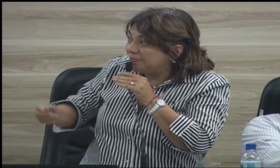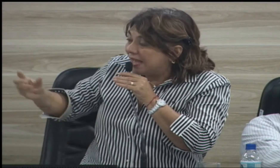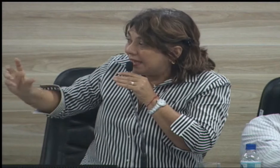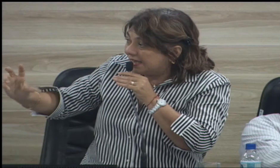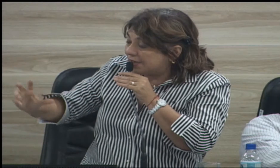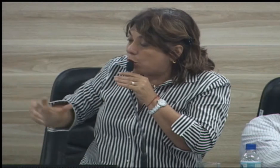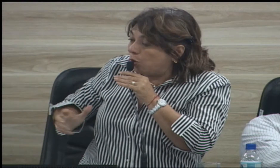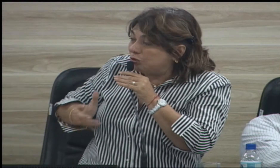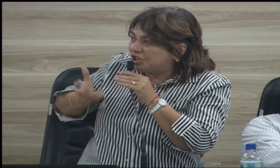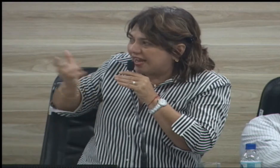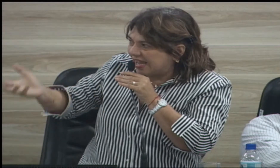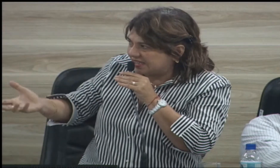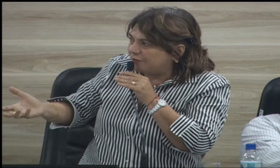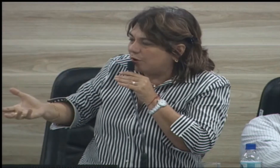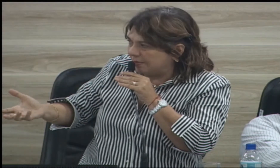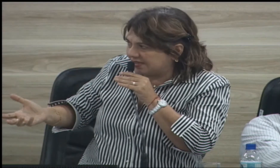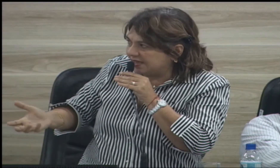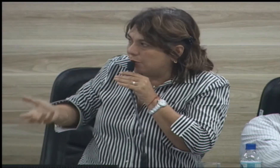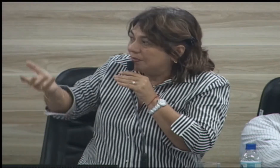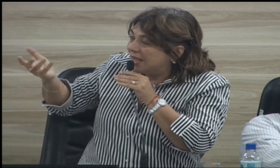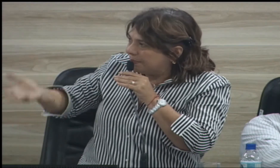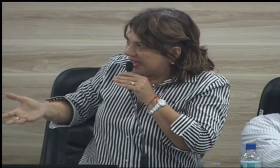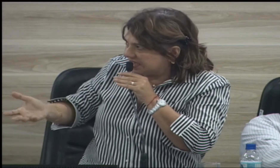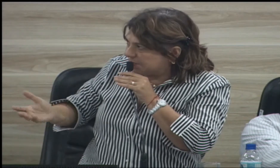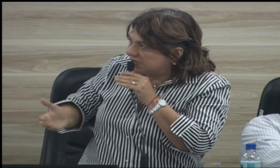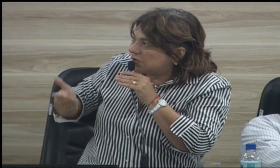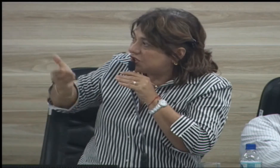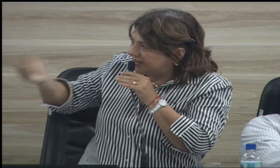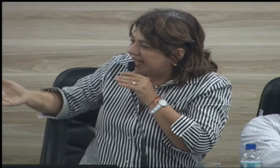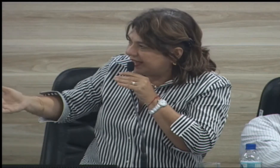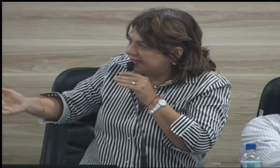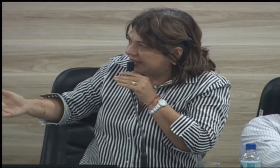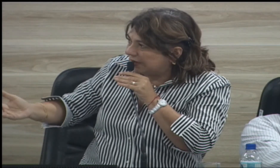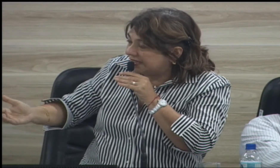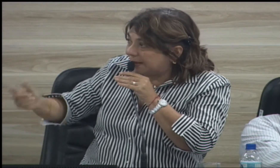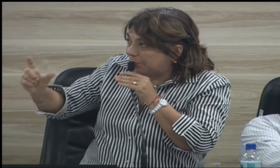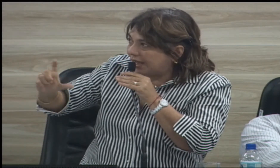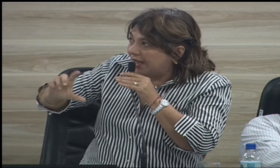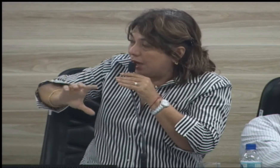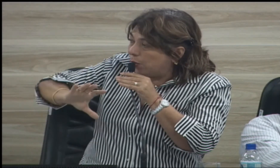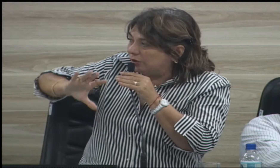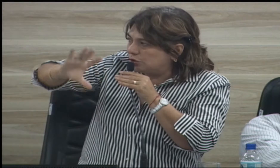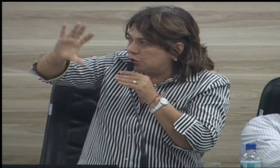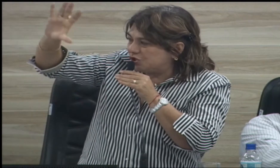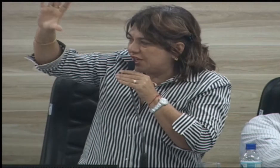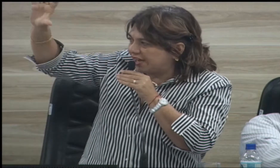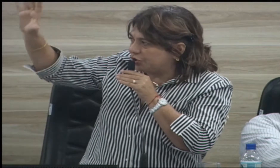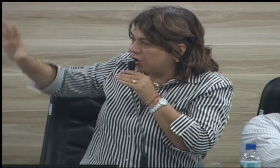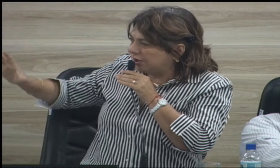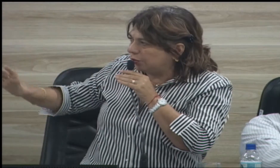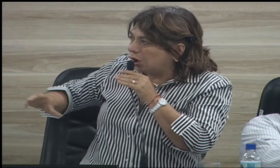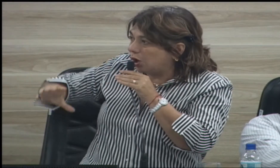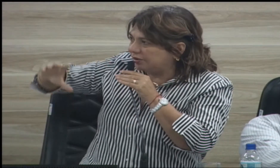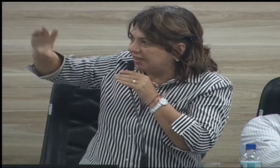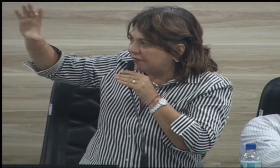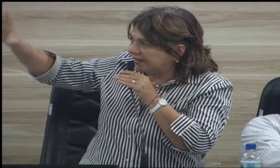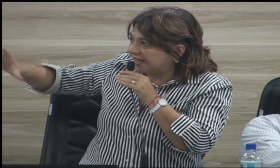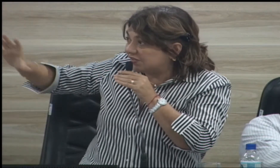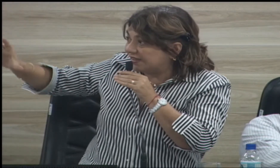para se tornar uma coisa justa, né, muito mais justa, transparente e honesta, mas assim, aproveitando, já que tendo